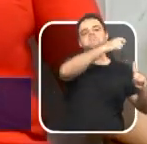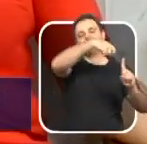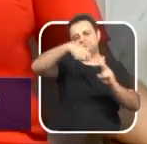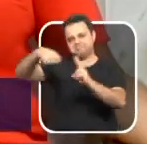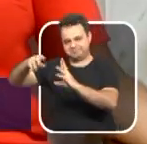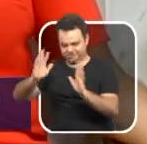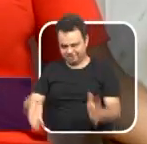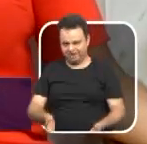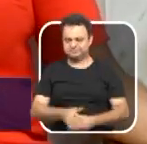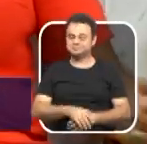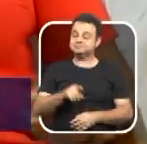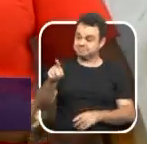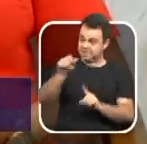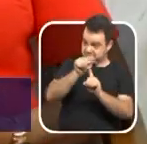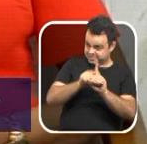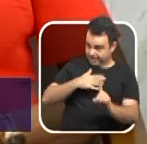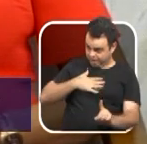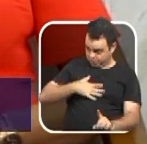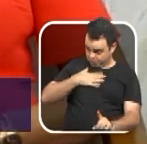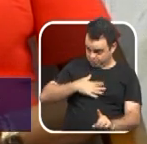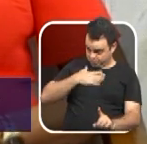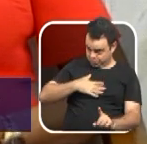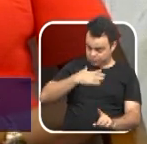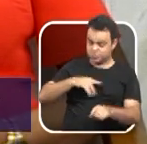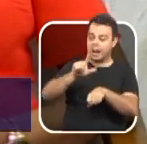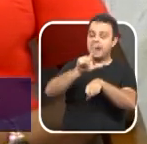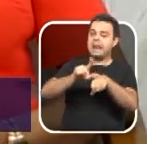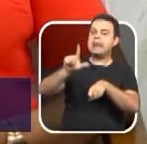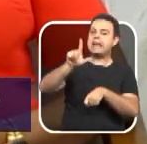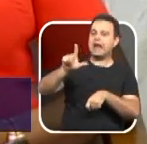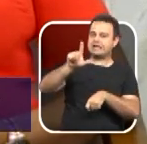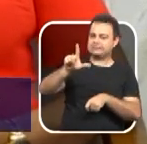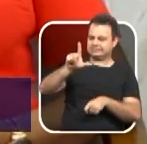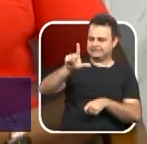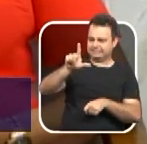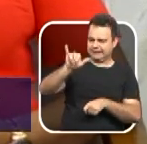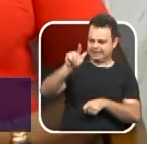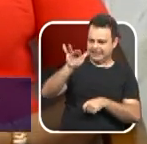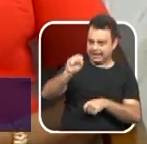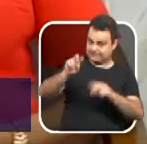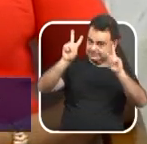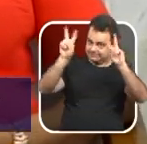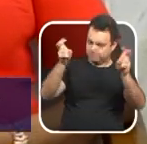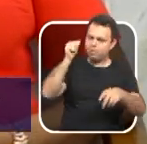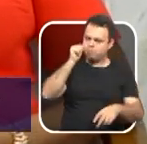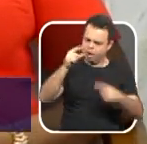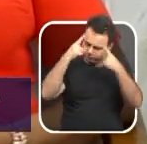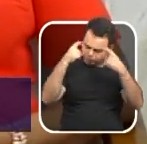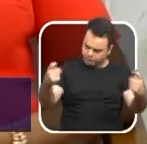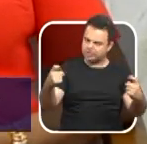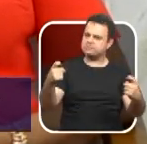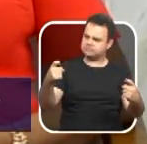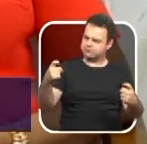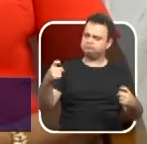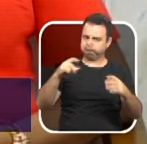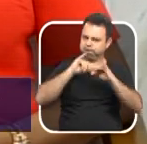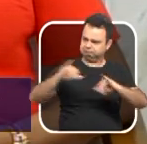pauta não muda, né? Porque quanto mais a gente anuncia, mais a gente tem aquela